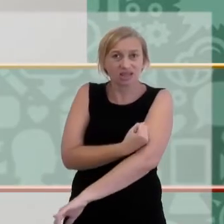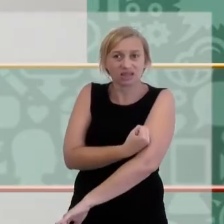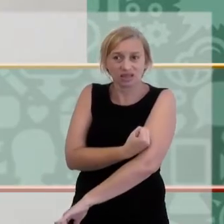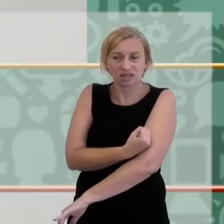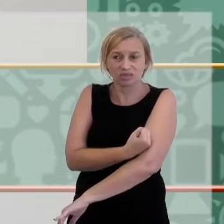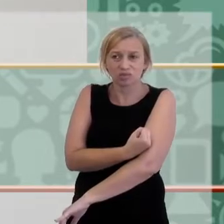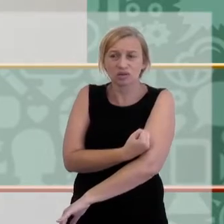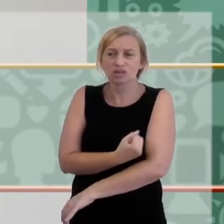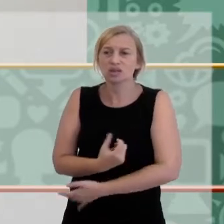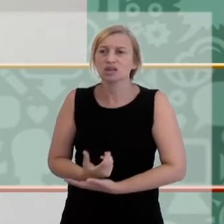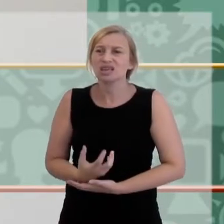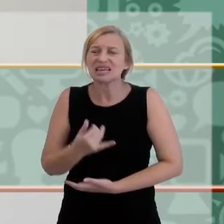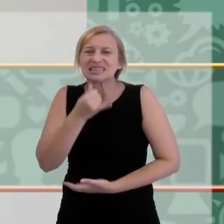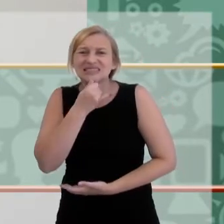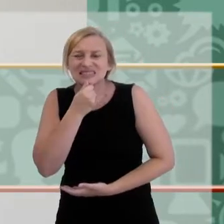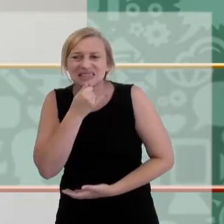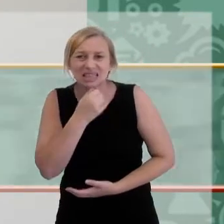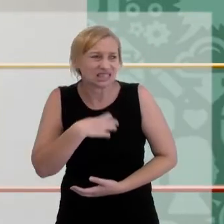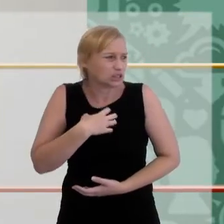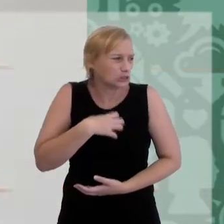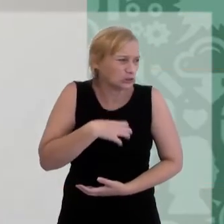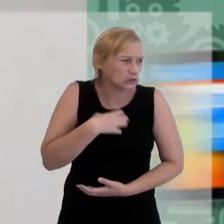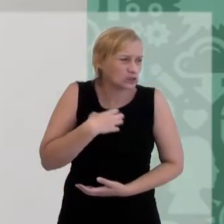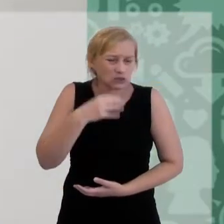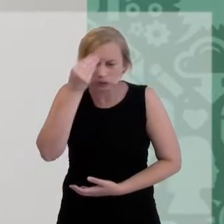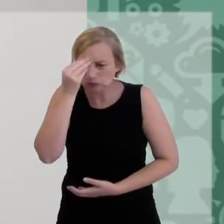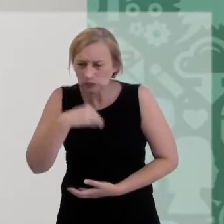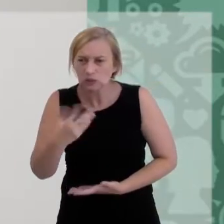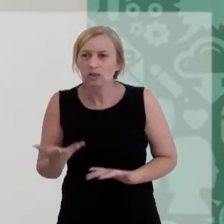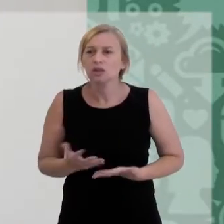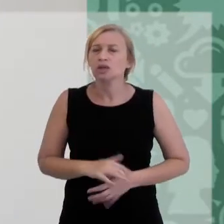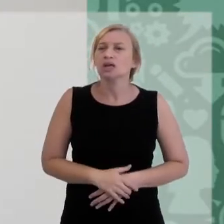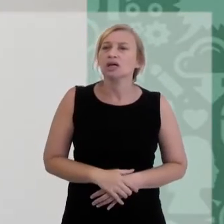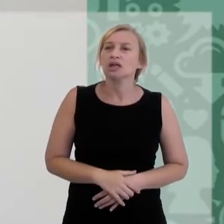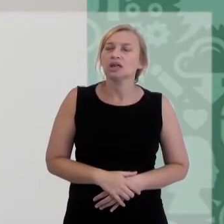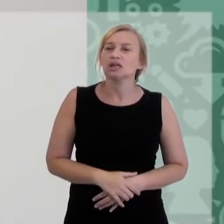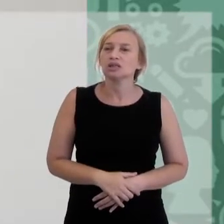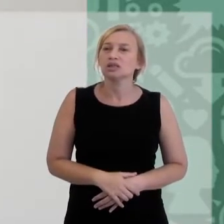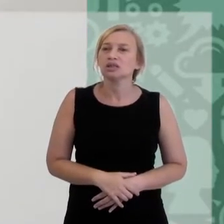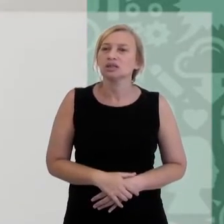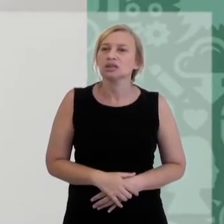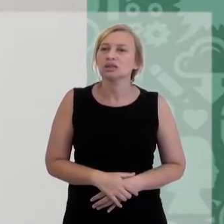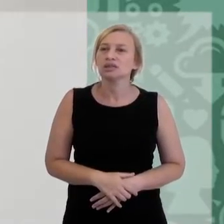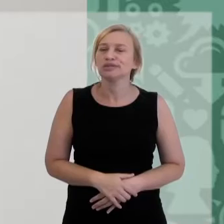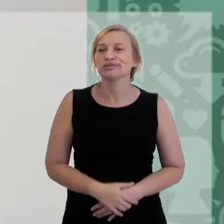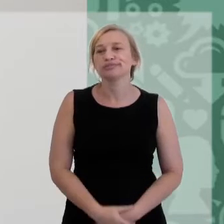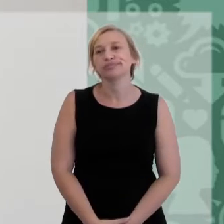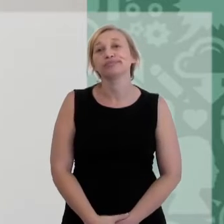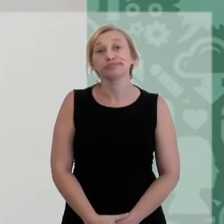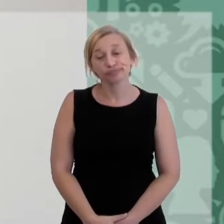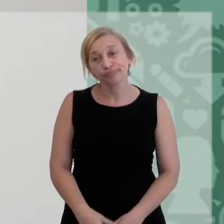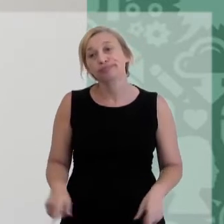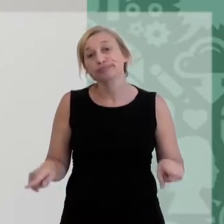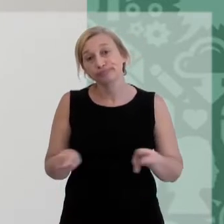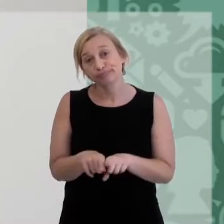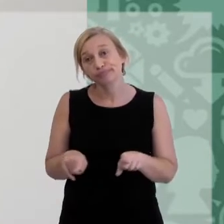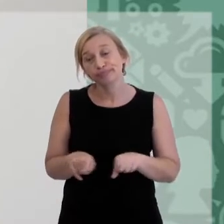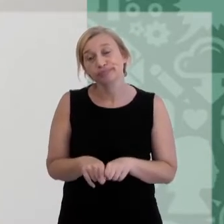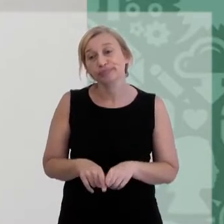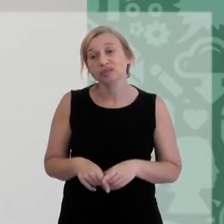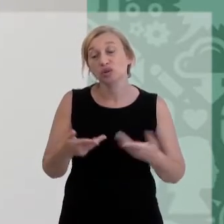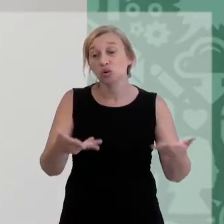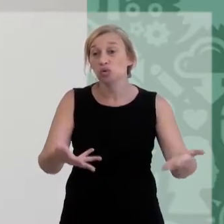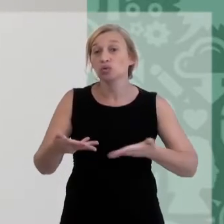sentimentos, de sentir seu estresse, sua tristeza, sua raiva, sua decepção. E é um processo que te convida justamente